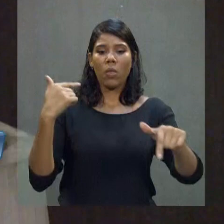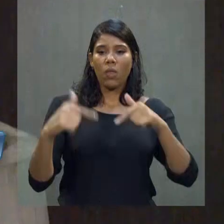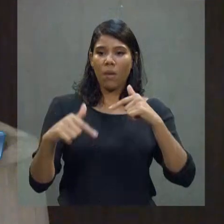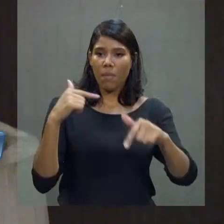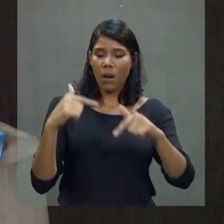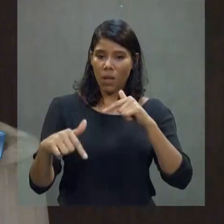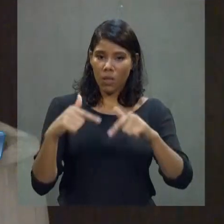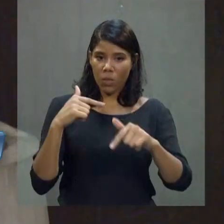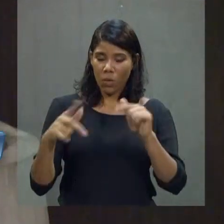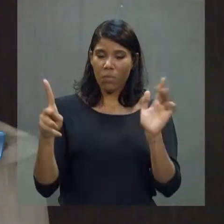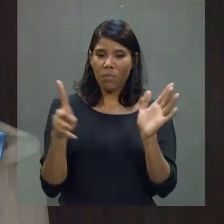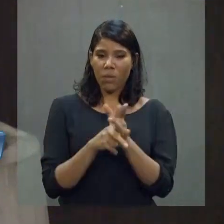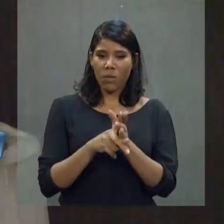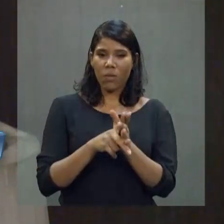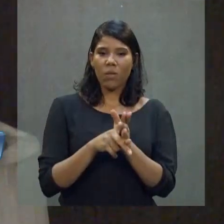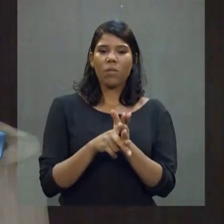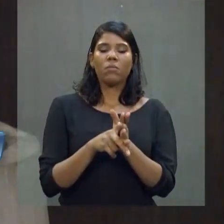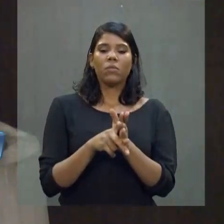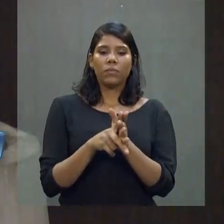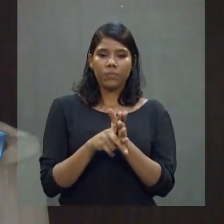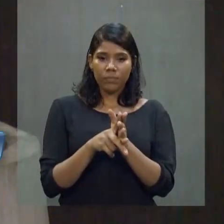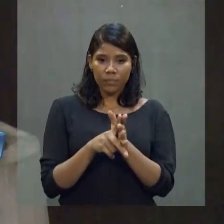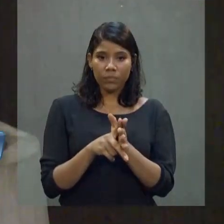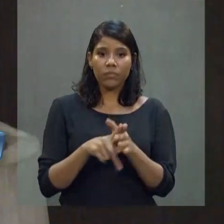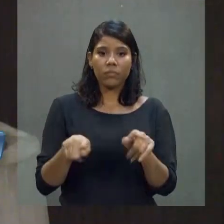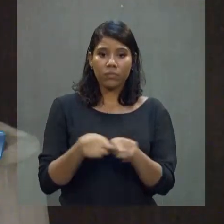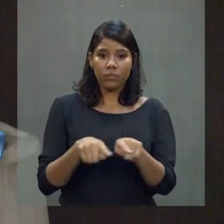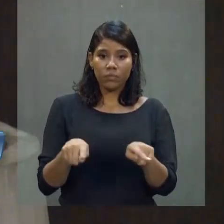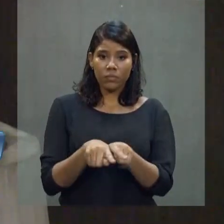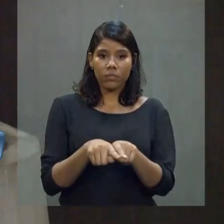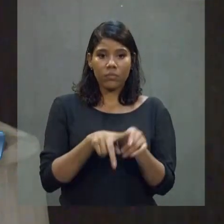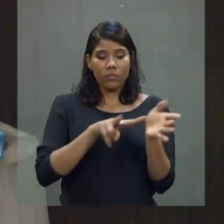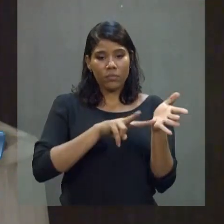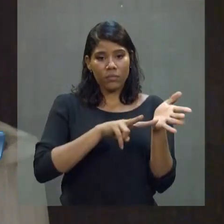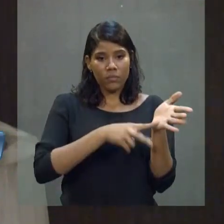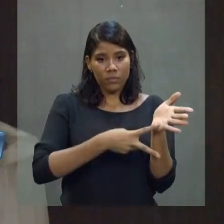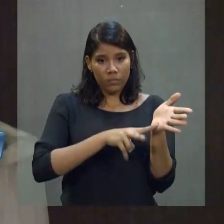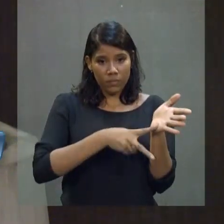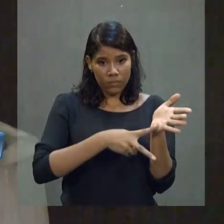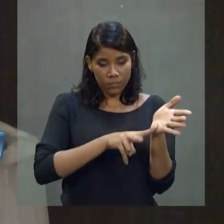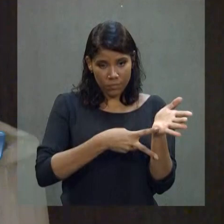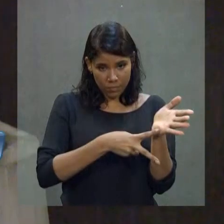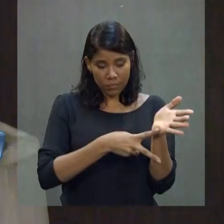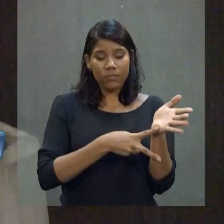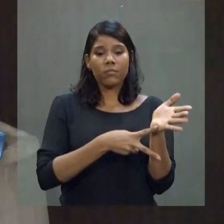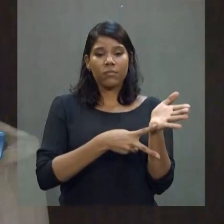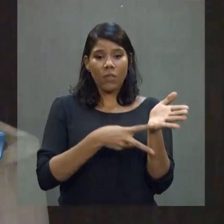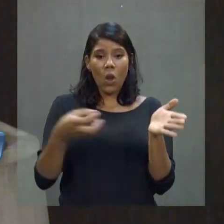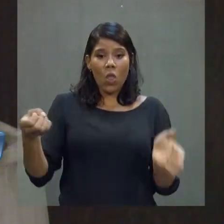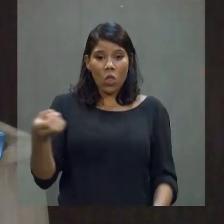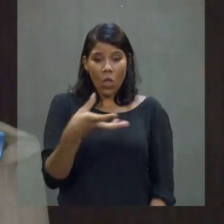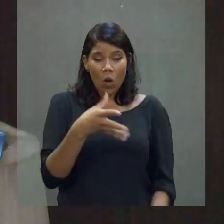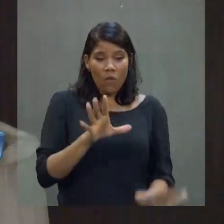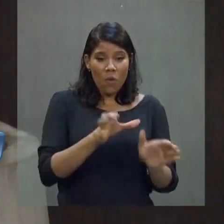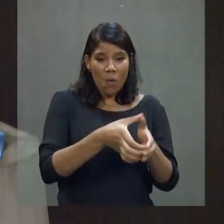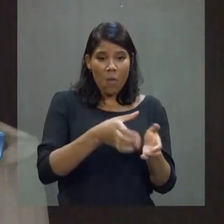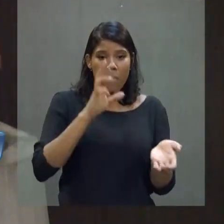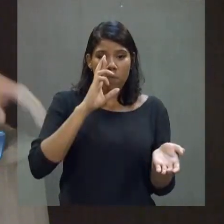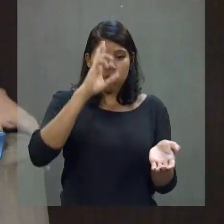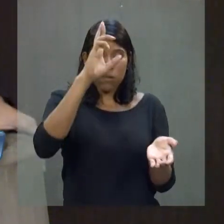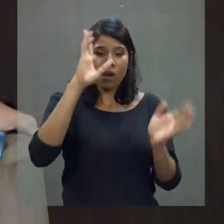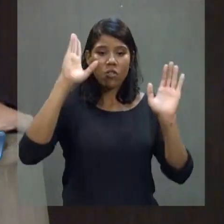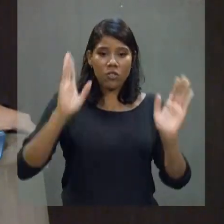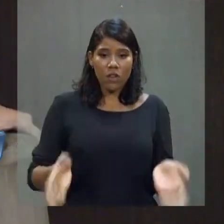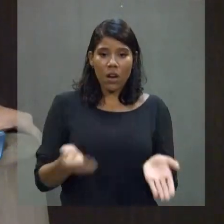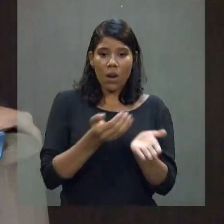em especial, aqui, abraçar os dirigentes do Sindipetro Ceará, na sua nova gestão, que já